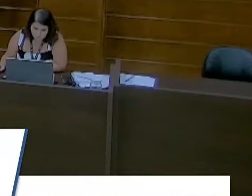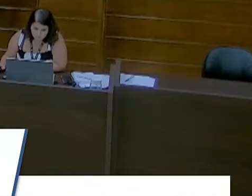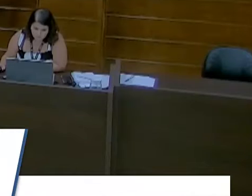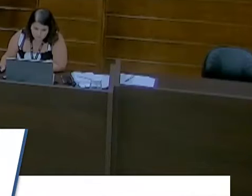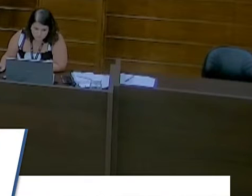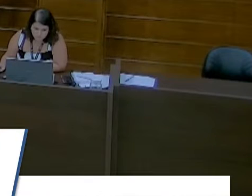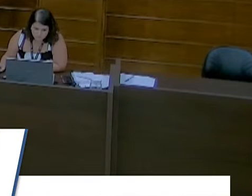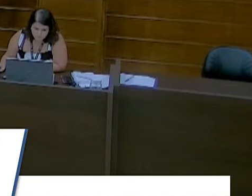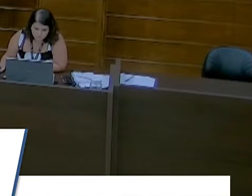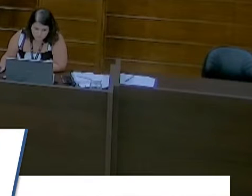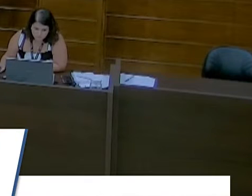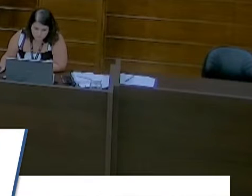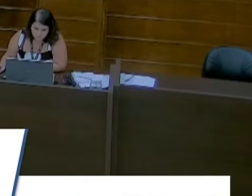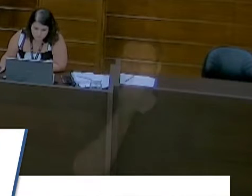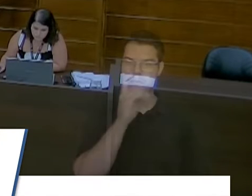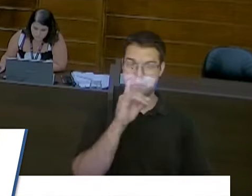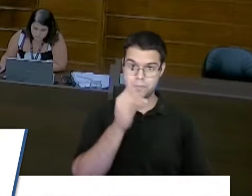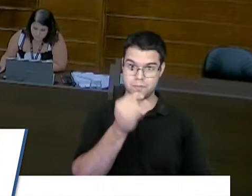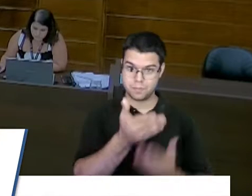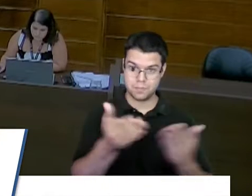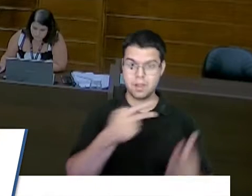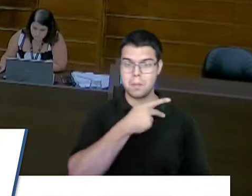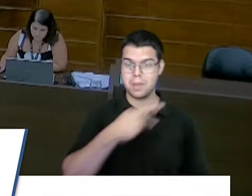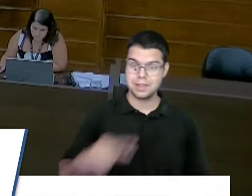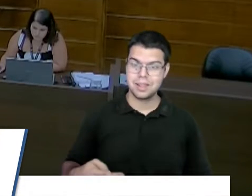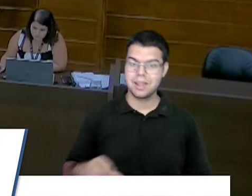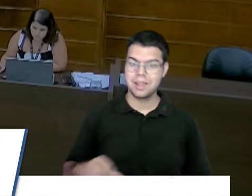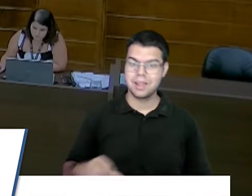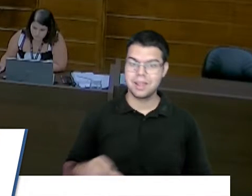Bom dia, presidente. Bom dia, novos pares.